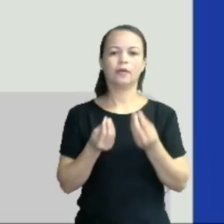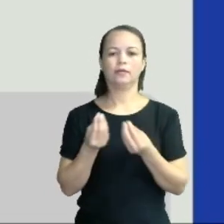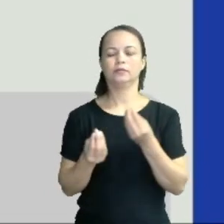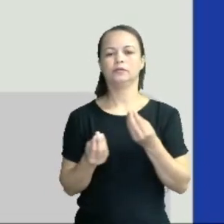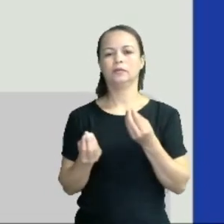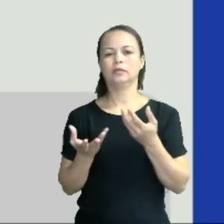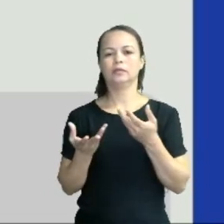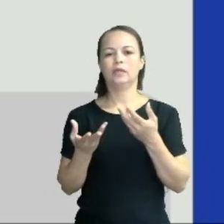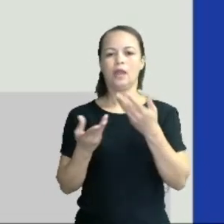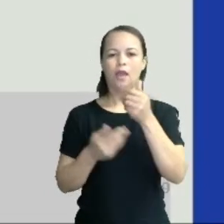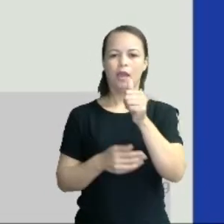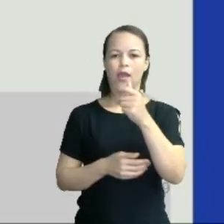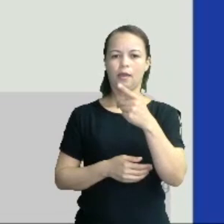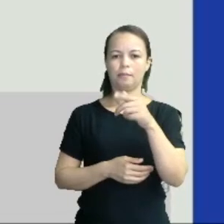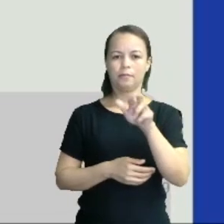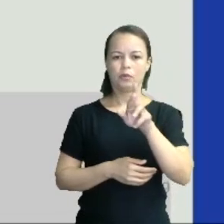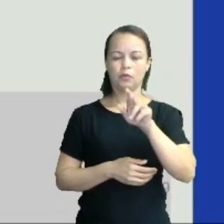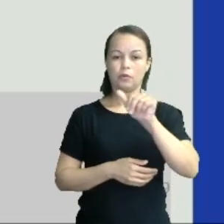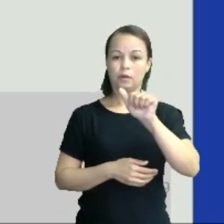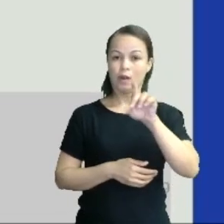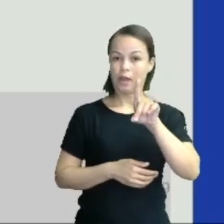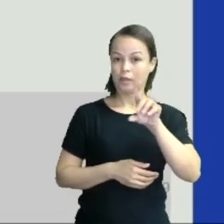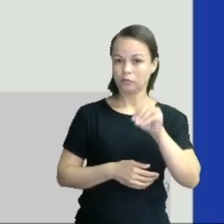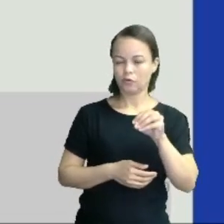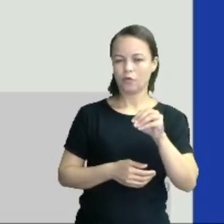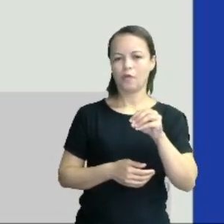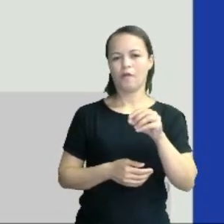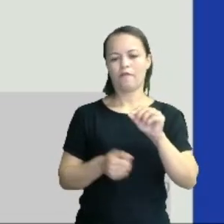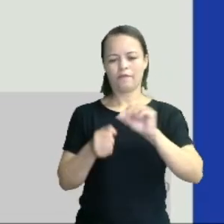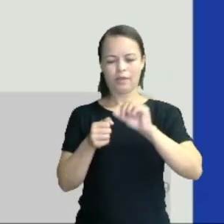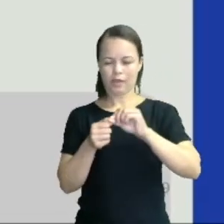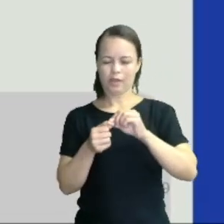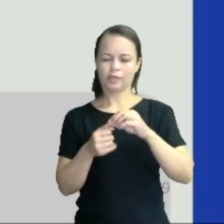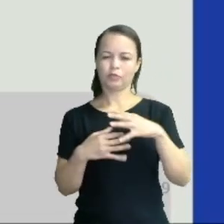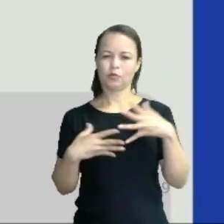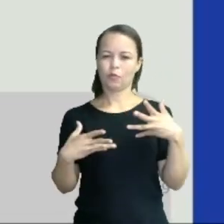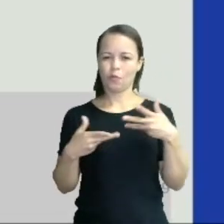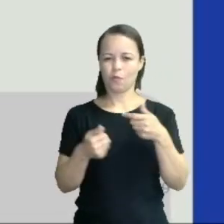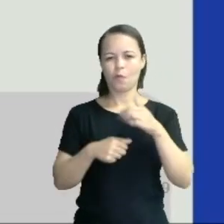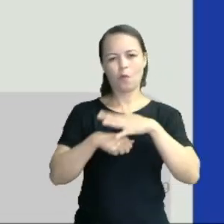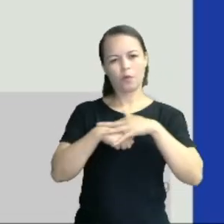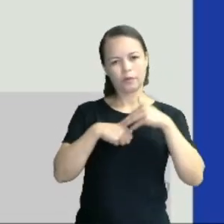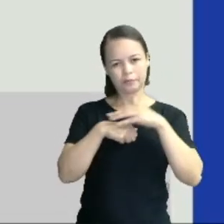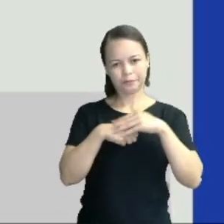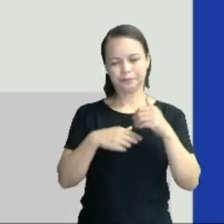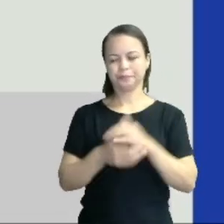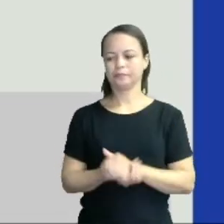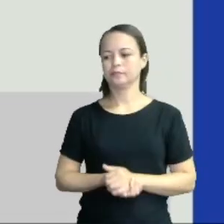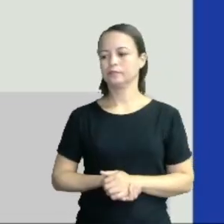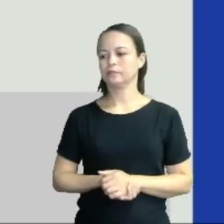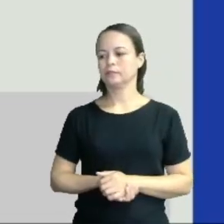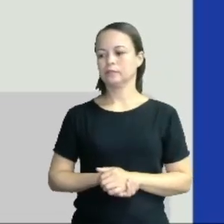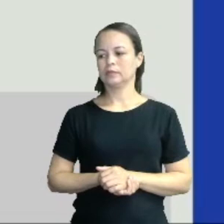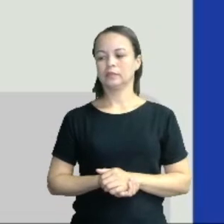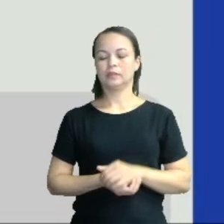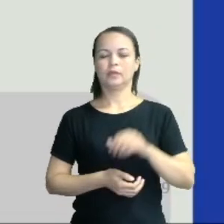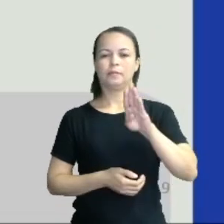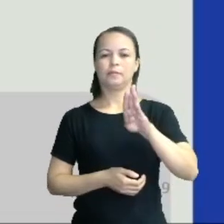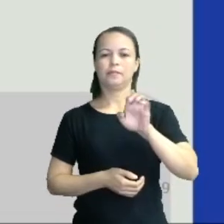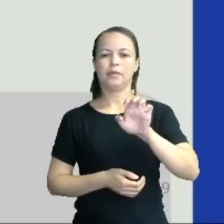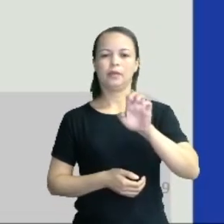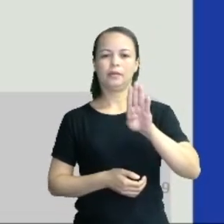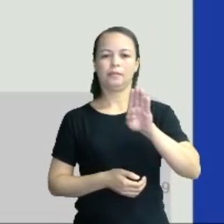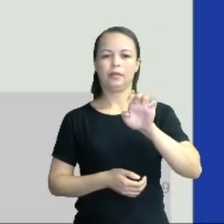e acurado, feito com muito carinho. Aqui vemos mais outro.